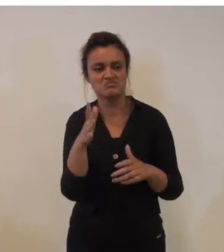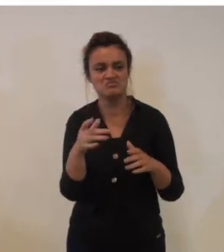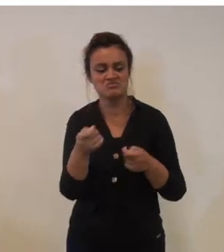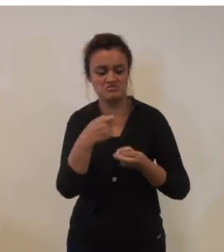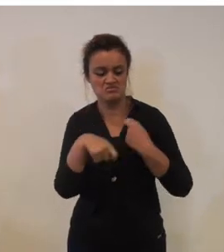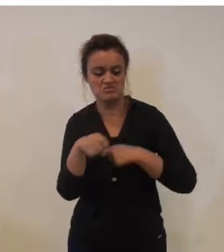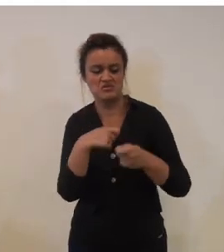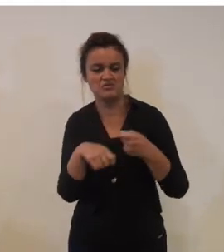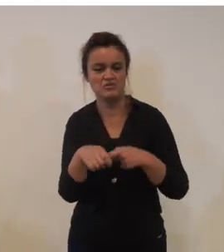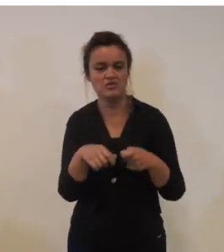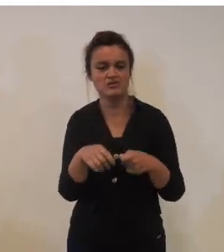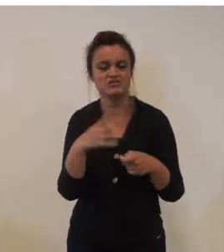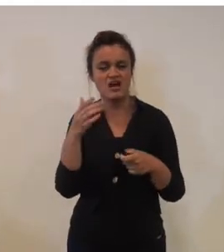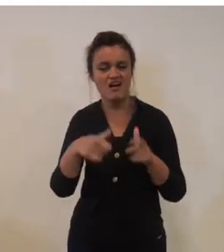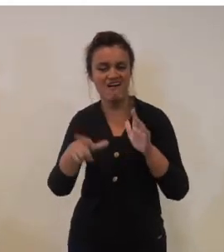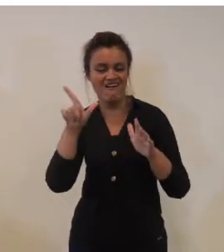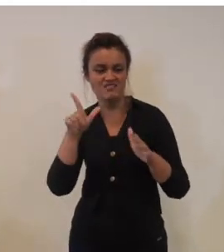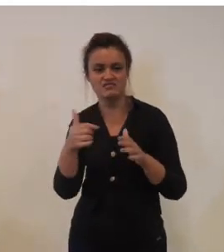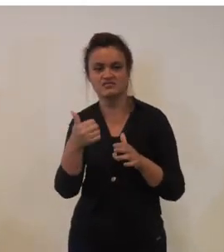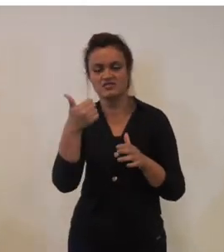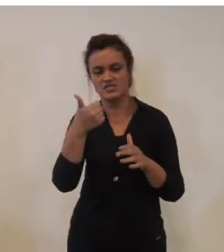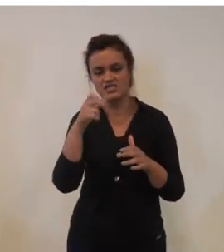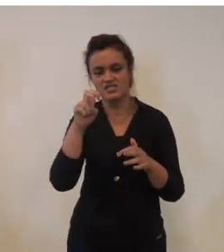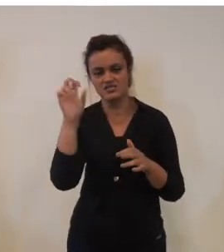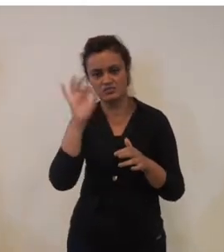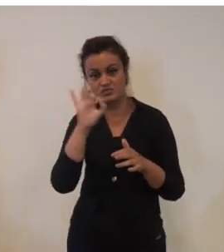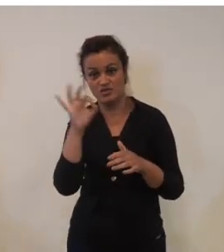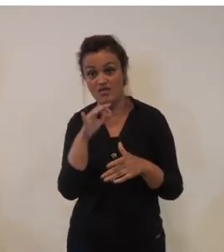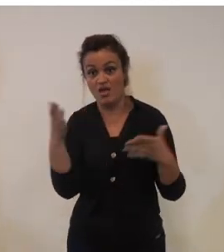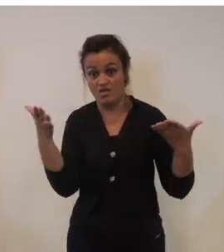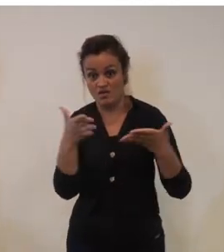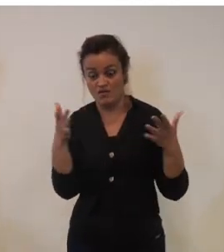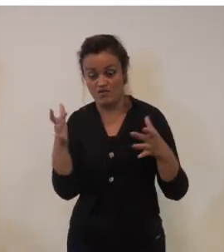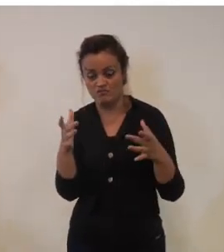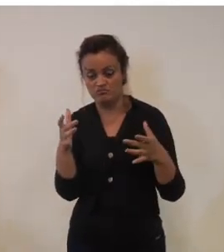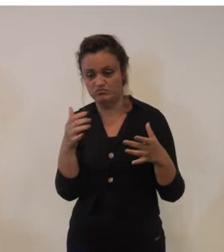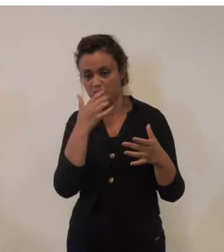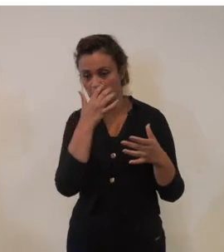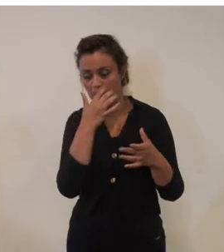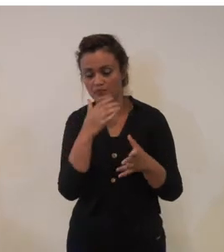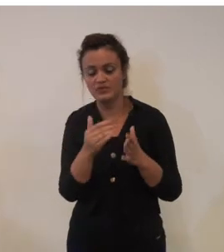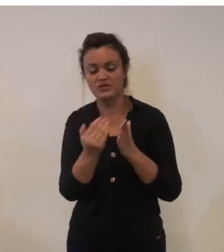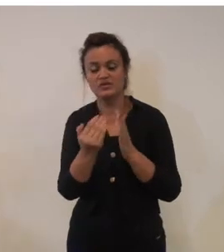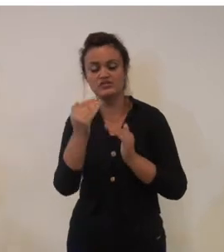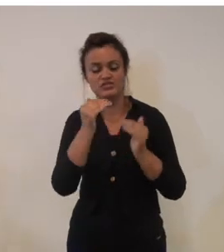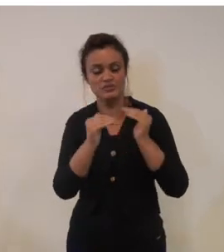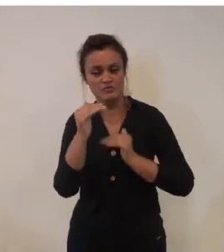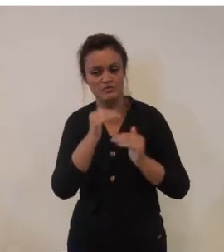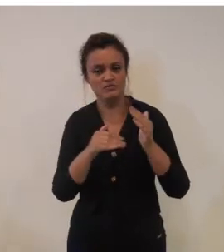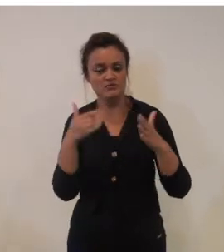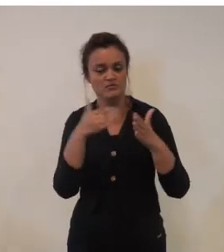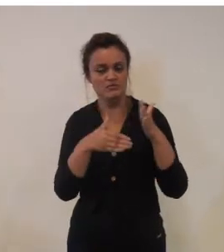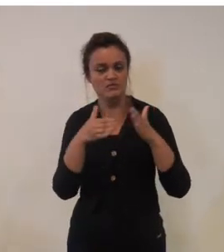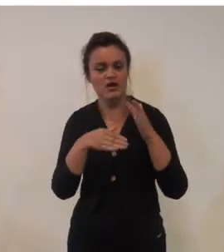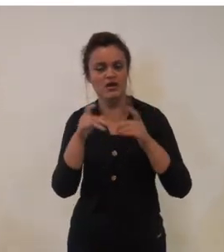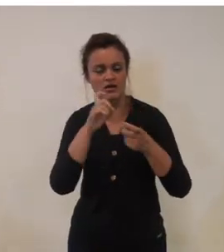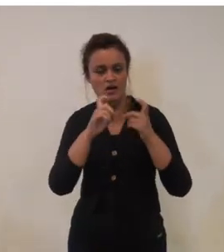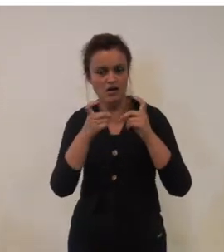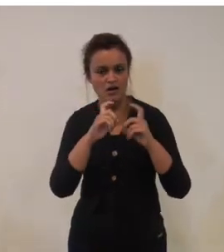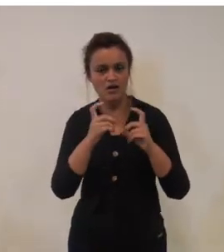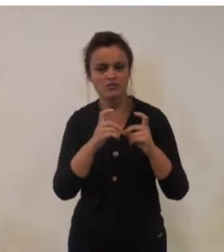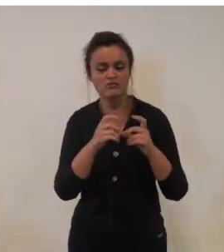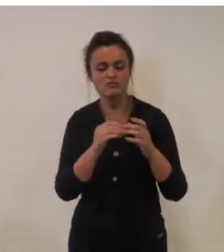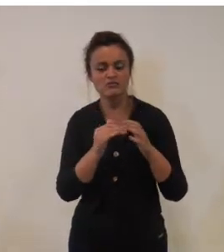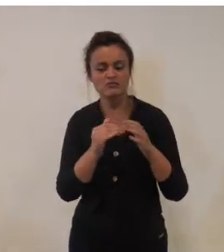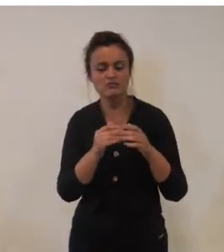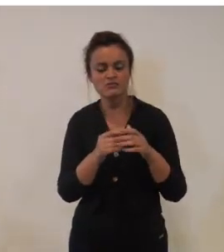comércio antes era um custo de 15%, ao você efetivamente melhorar ou de reduzir as barreiras administrativas, esse